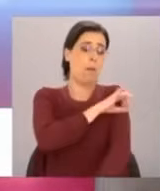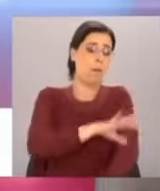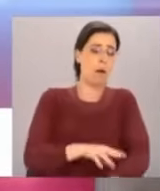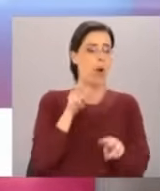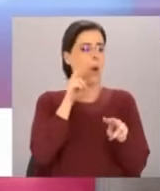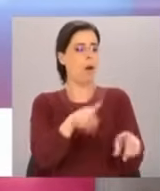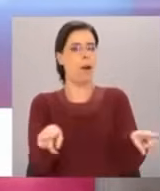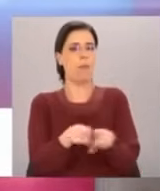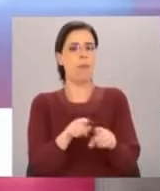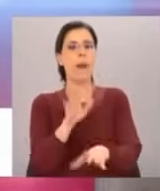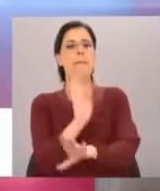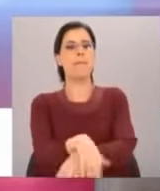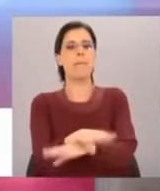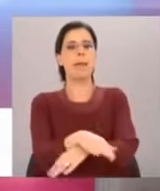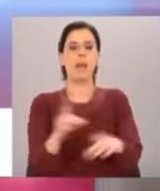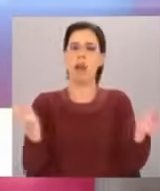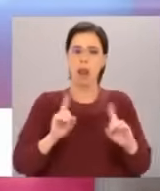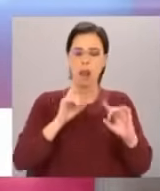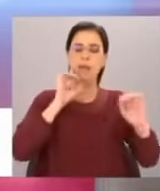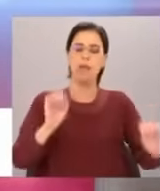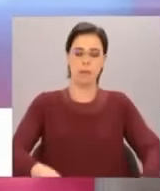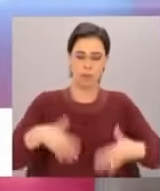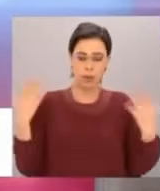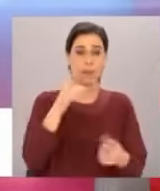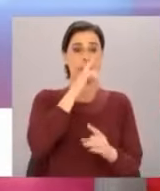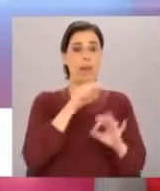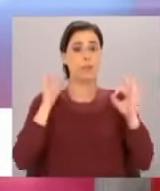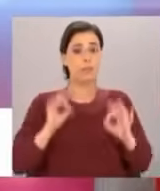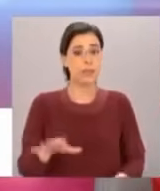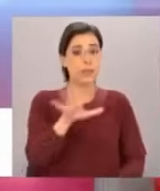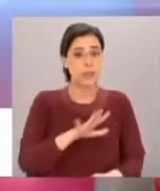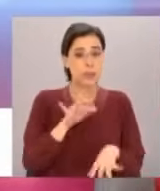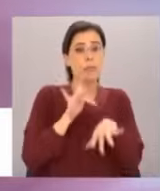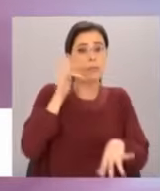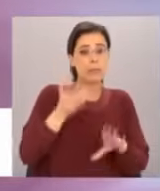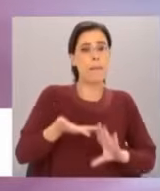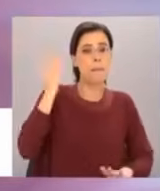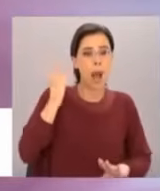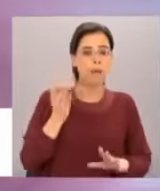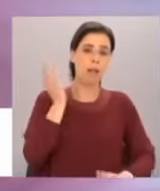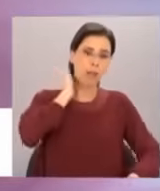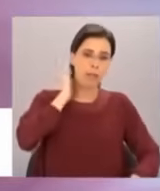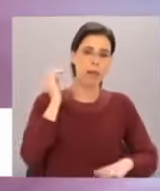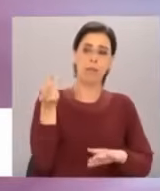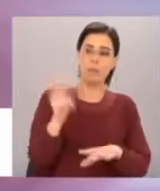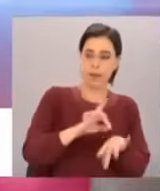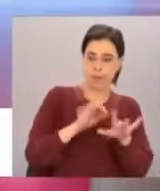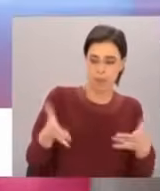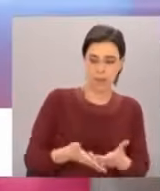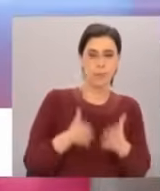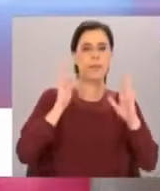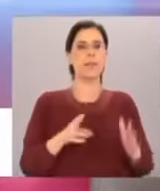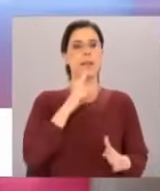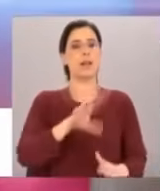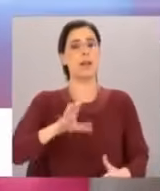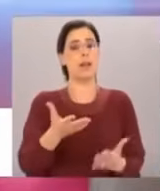pobreza não é olhar como preguiça mas sim uma prioridade porque quem está de facto uma situação mais vulnerável que foi arrastado por força da pandemia tem